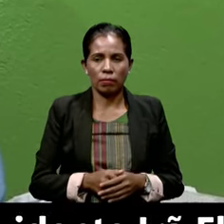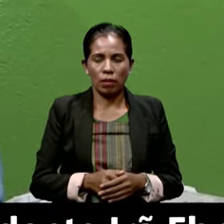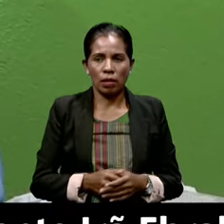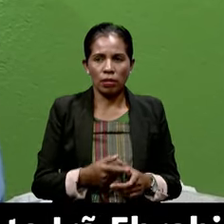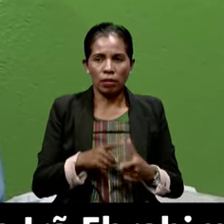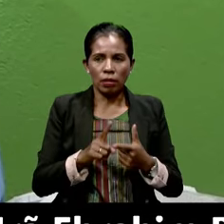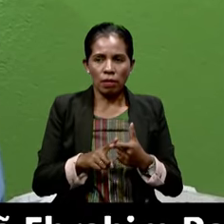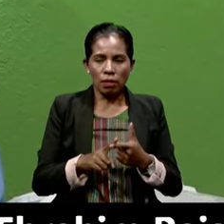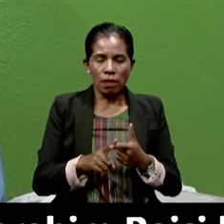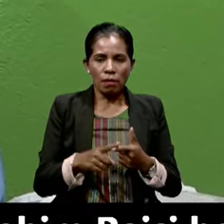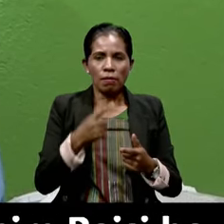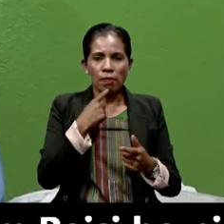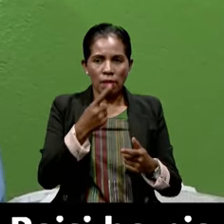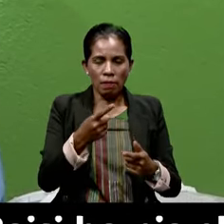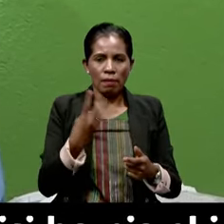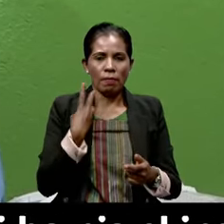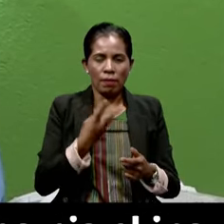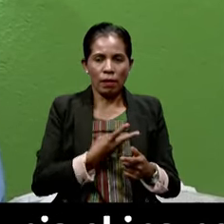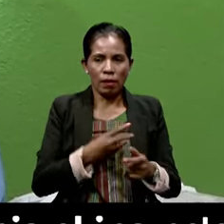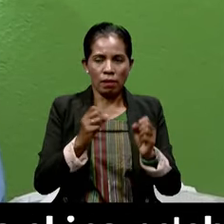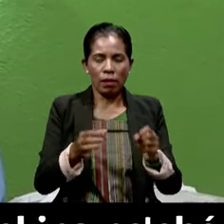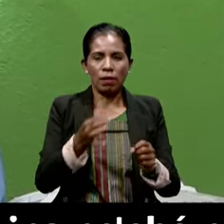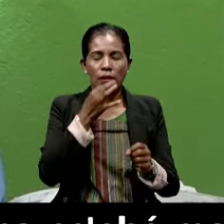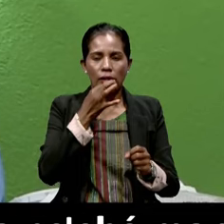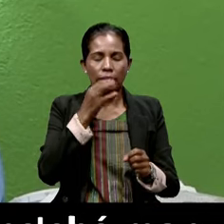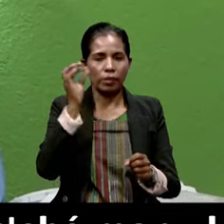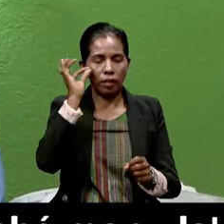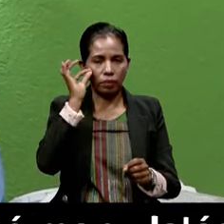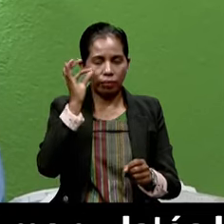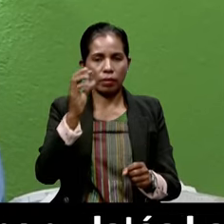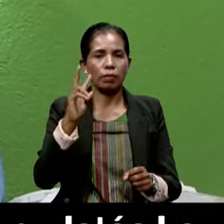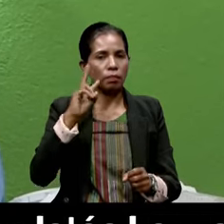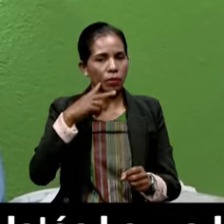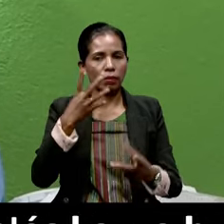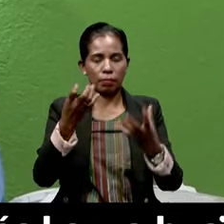depois rekomenda ite bele konsumu frutas o vegetais barak,